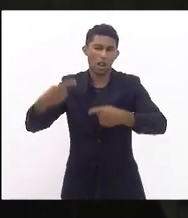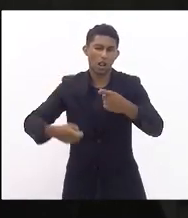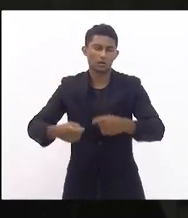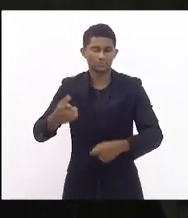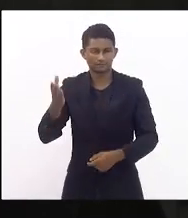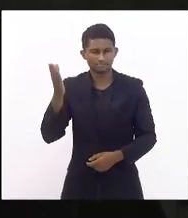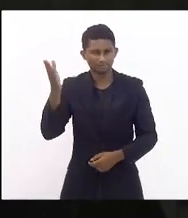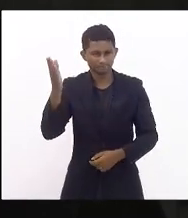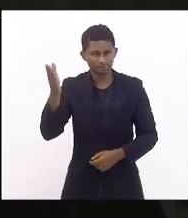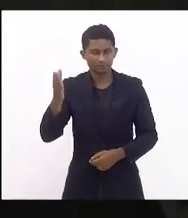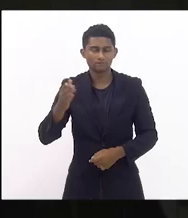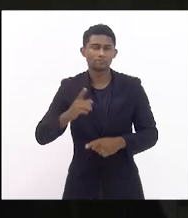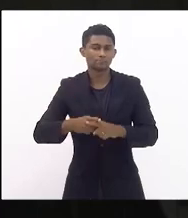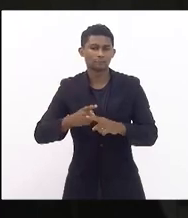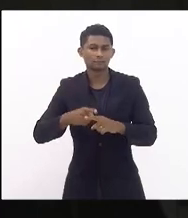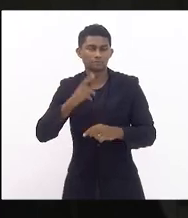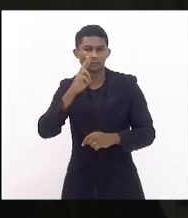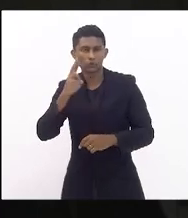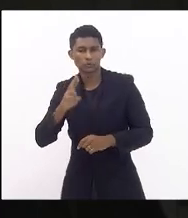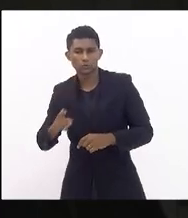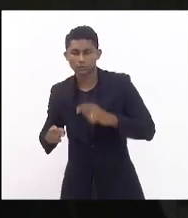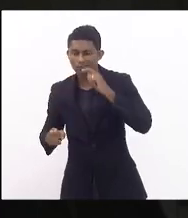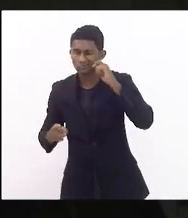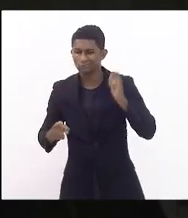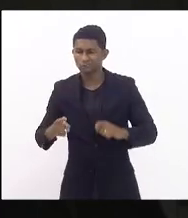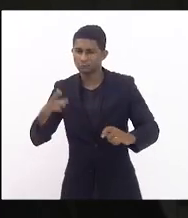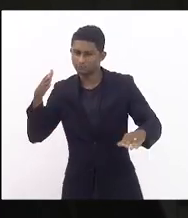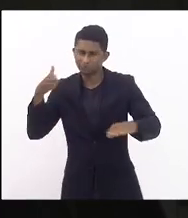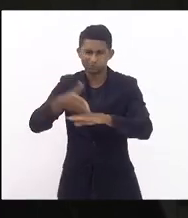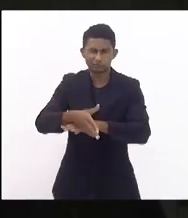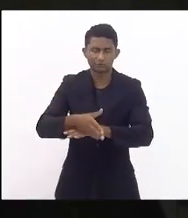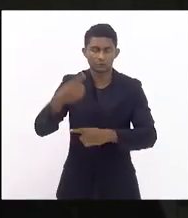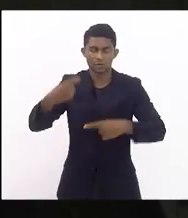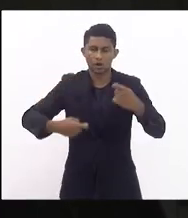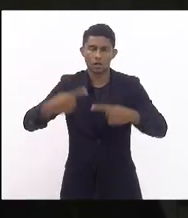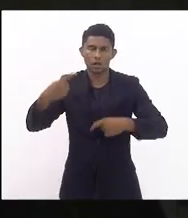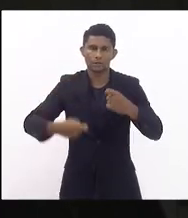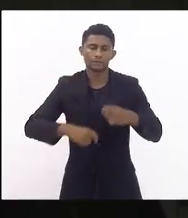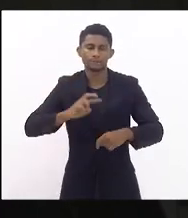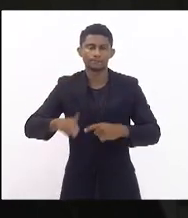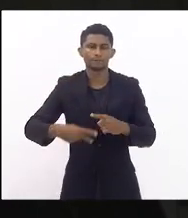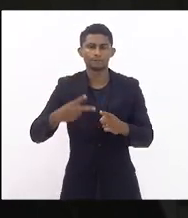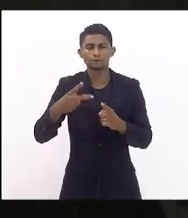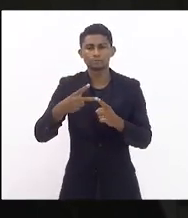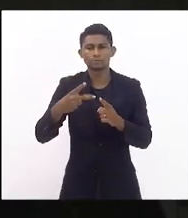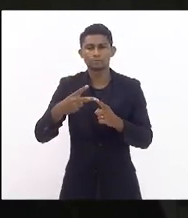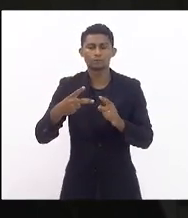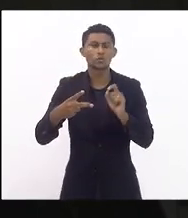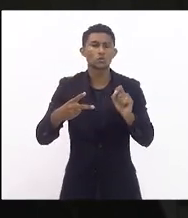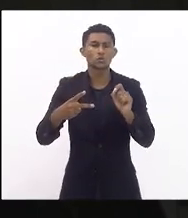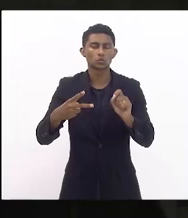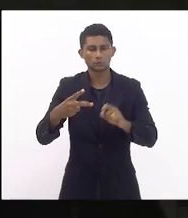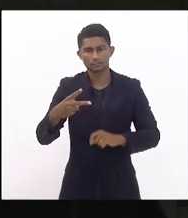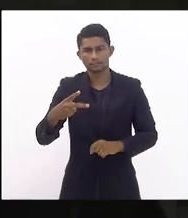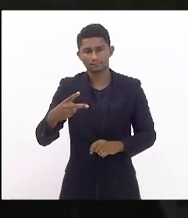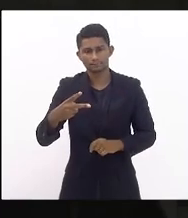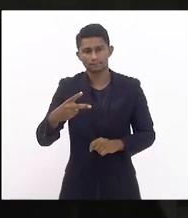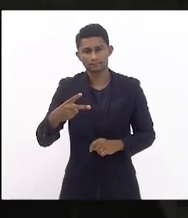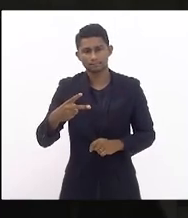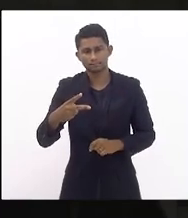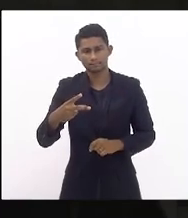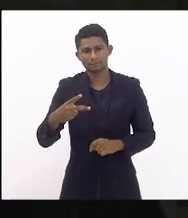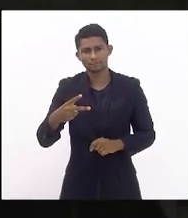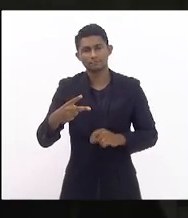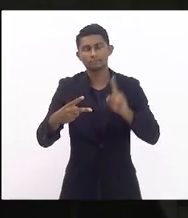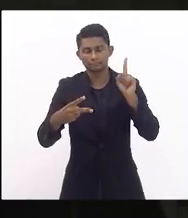oriunda da invasão da Rússia à Ucrânia. E, evidentemente, o segundo tema será o